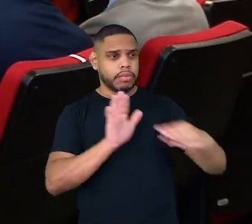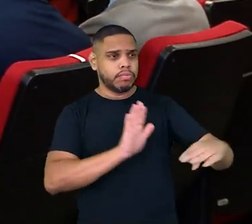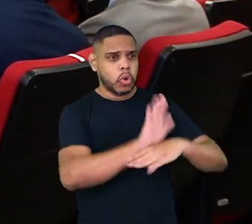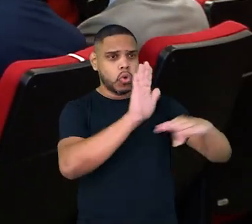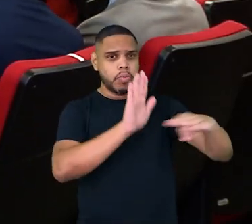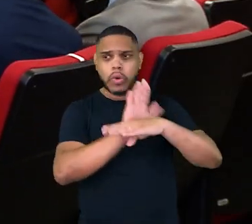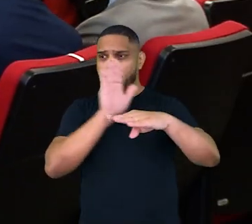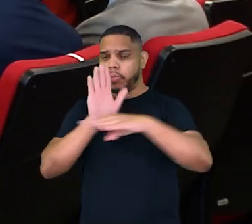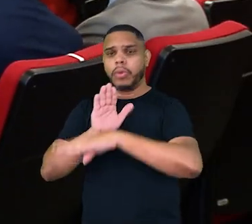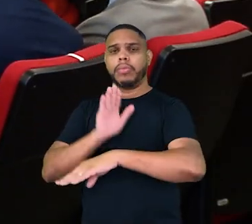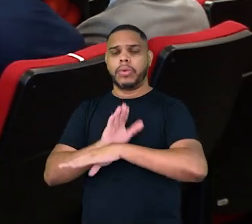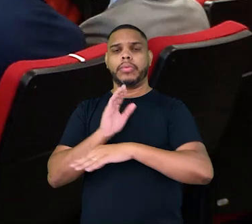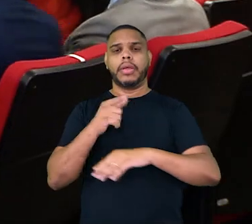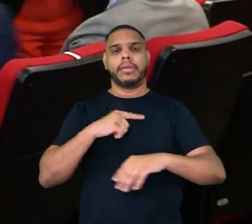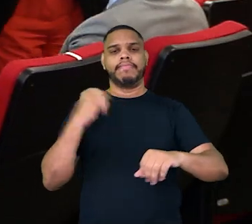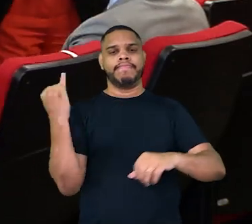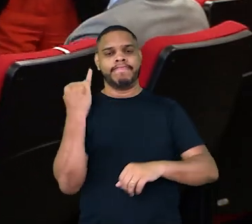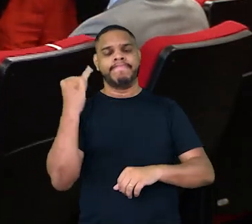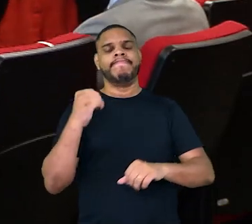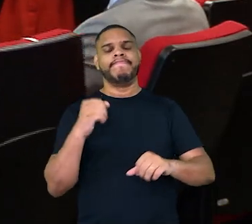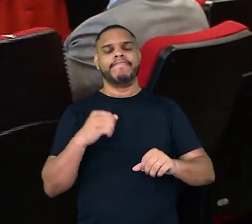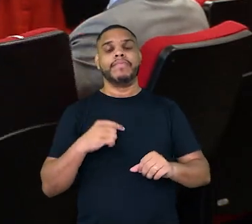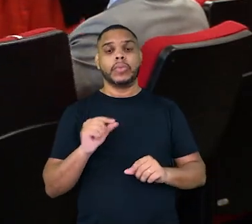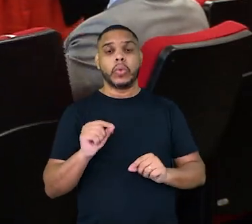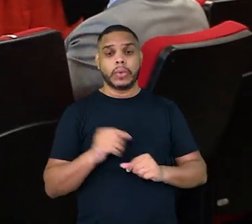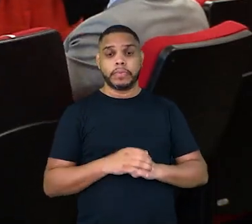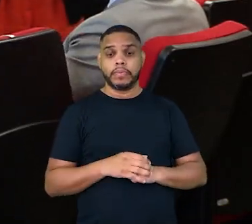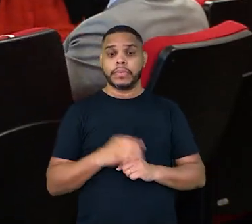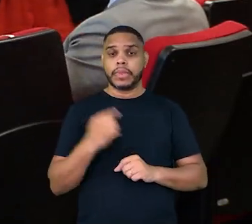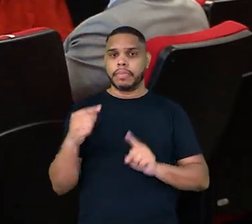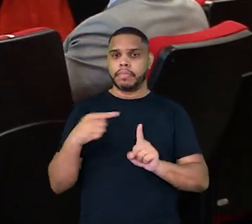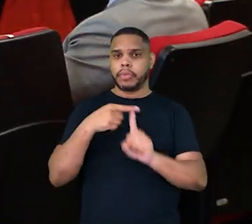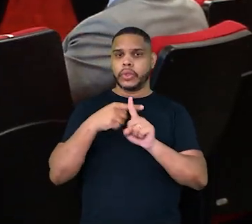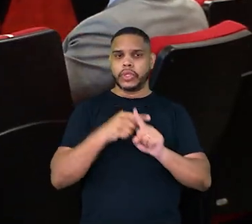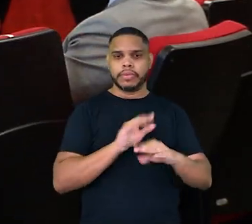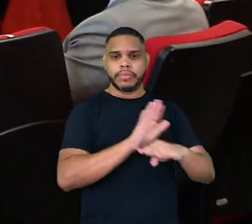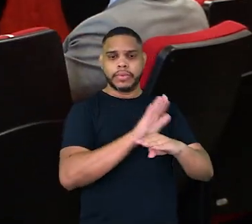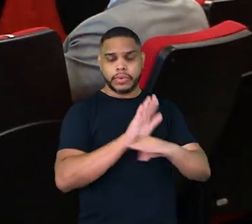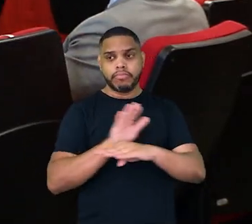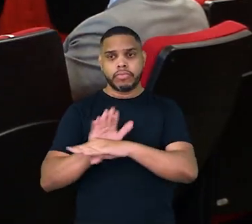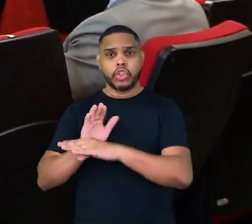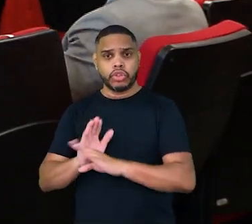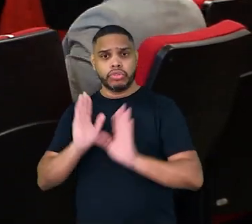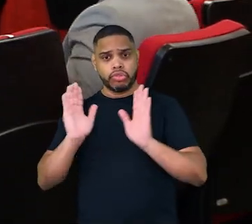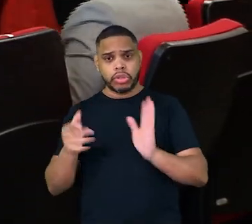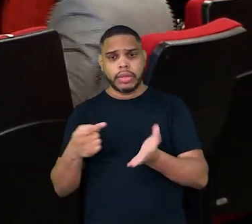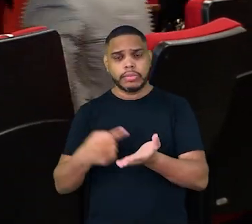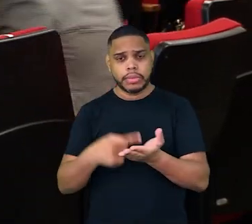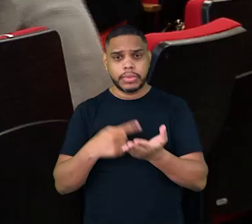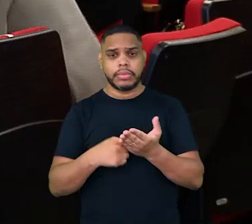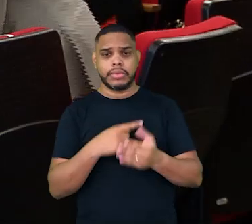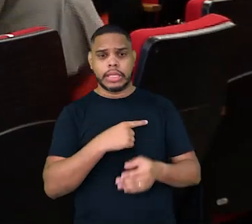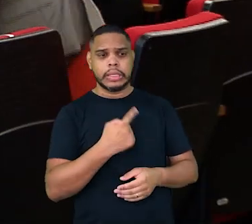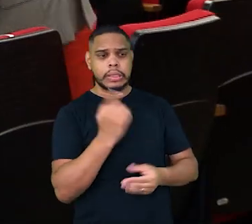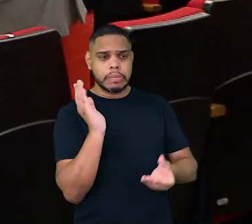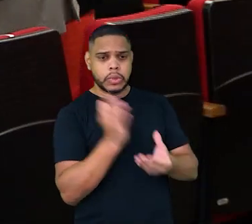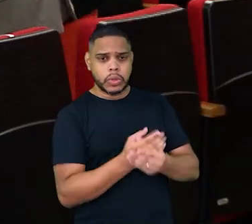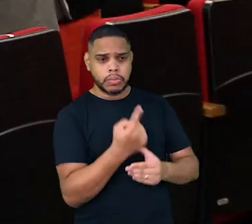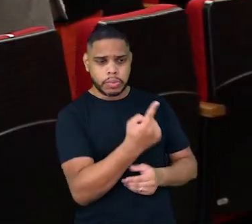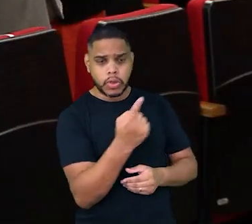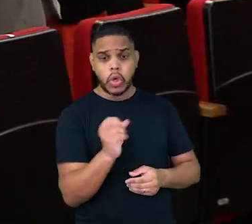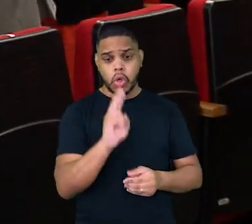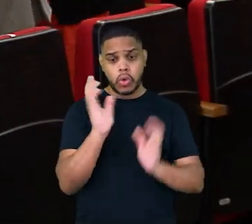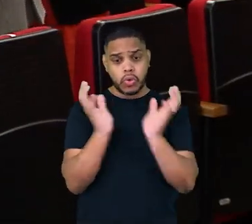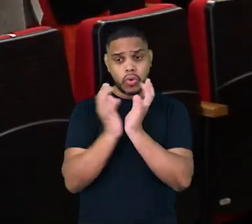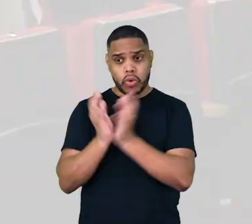atendidas. Então, o impacto é realmente muito significativo. Temos ações individuais,